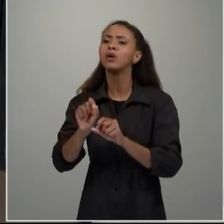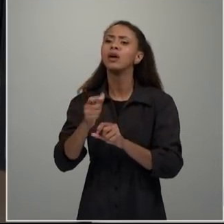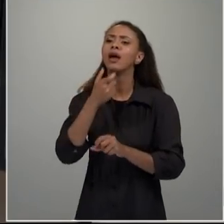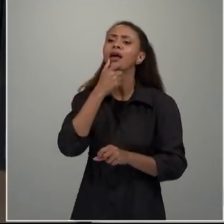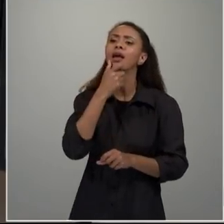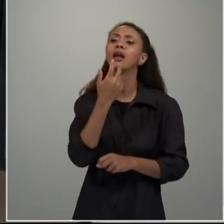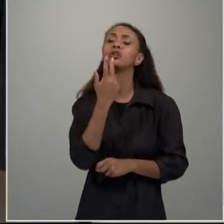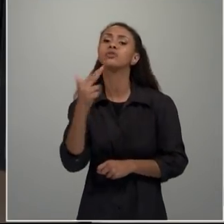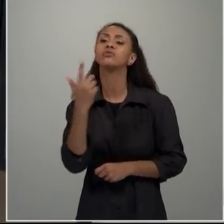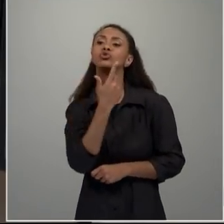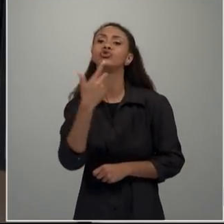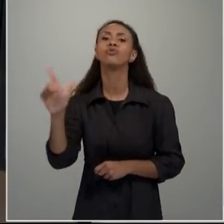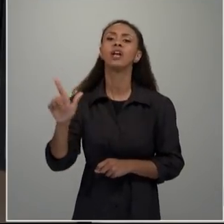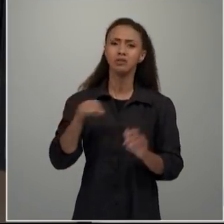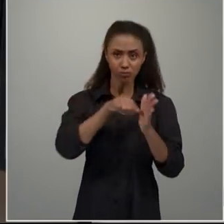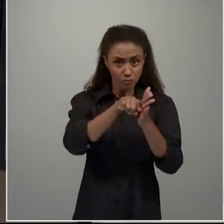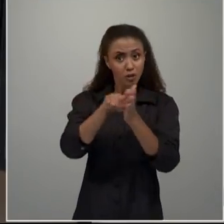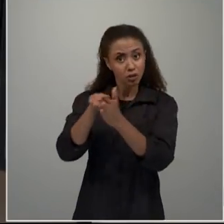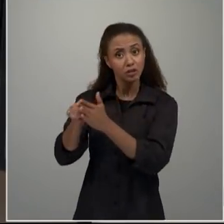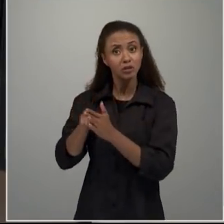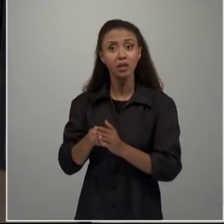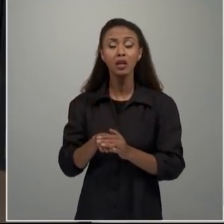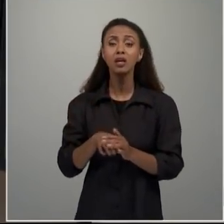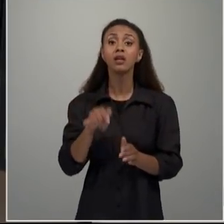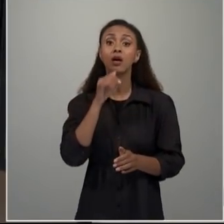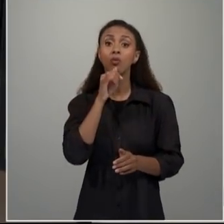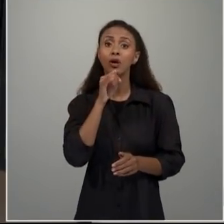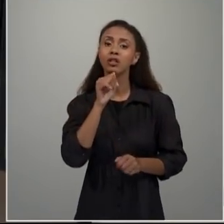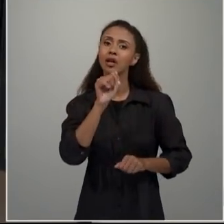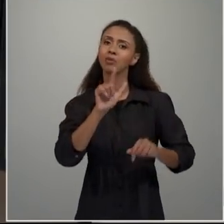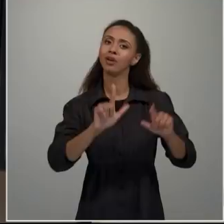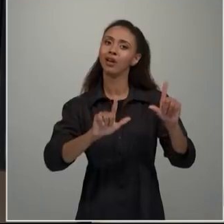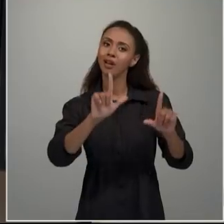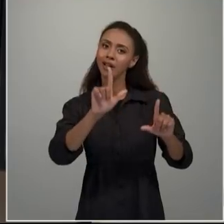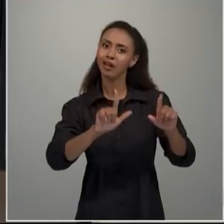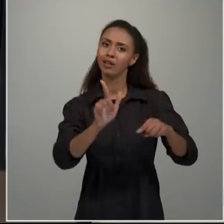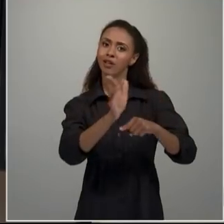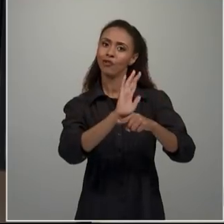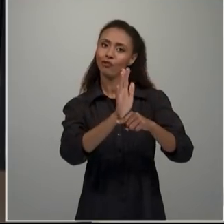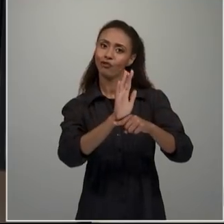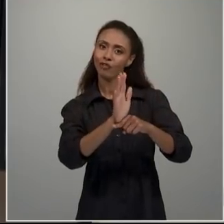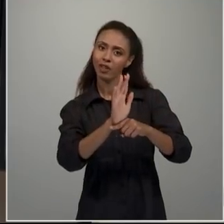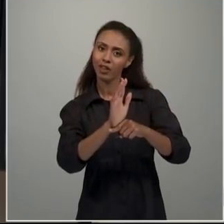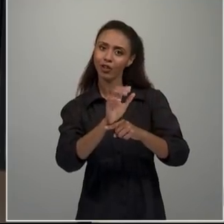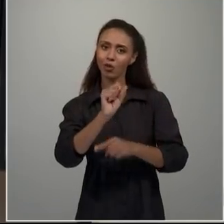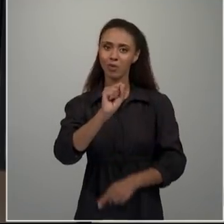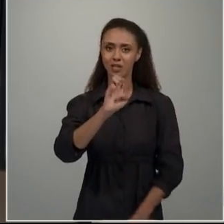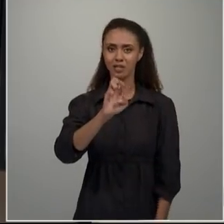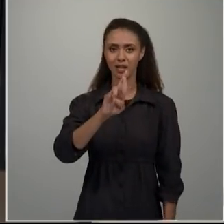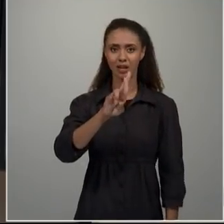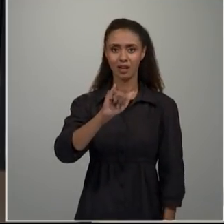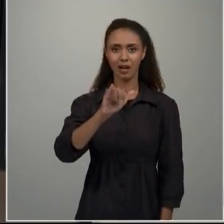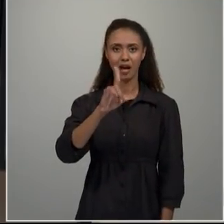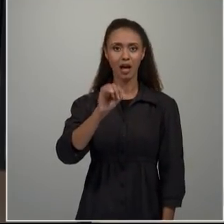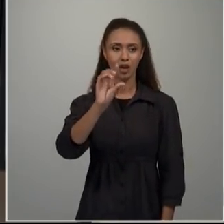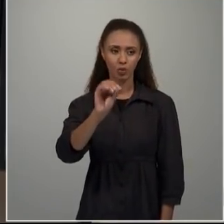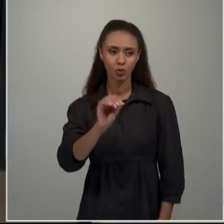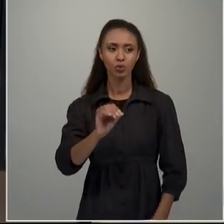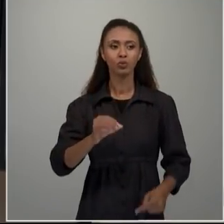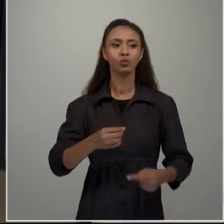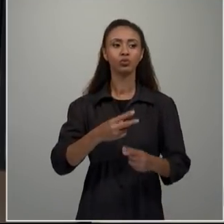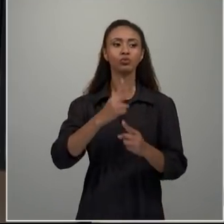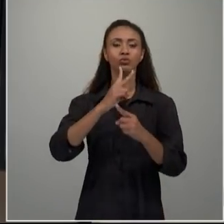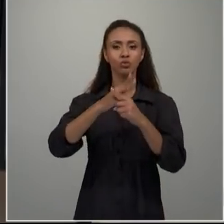busca e começa devagar vai assistir por exemplo um seriado de tv vamos colocar um áudio em inglês